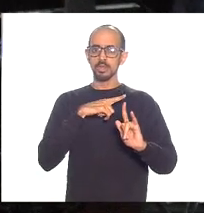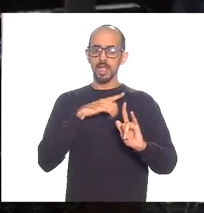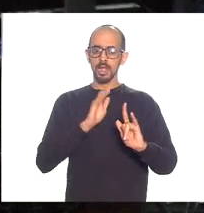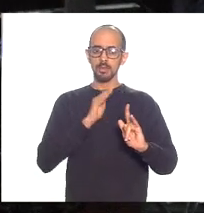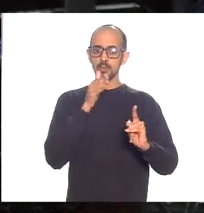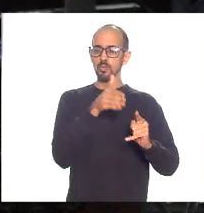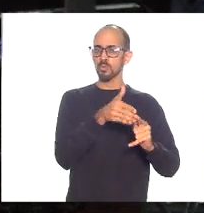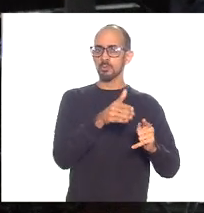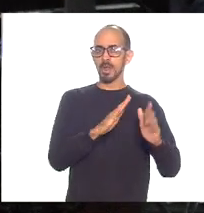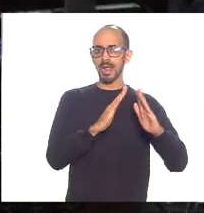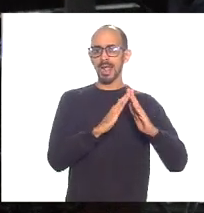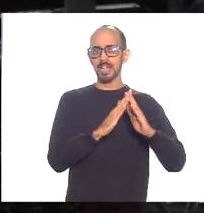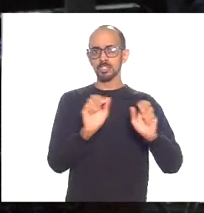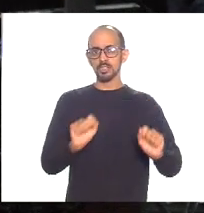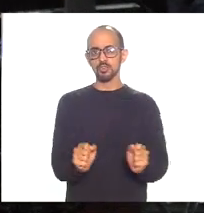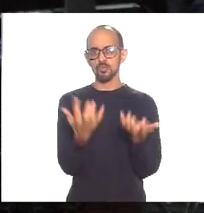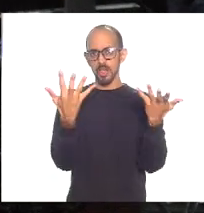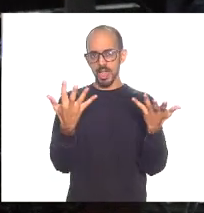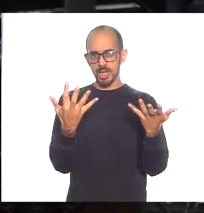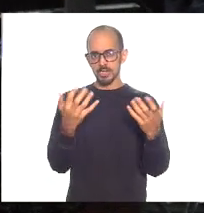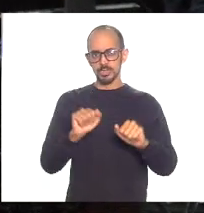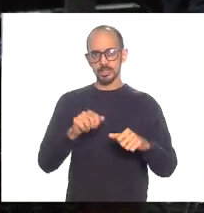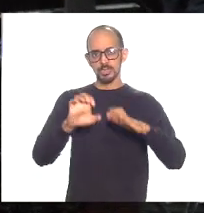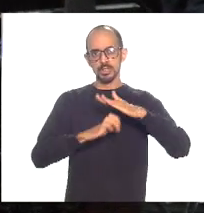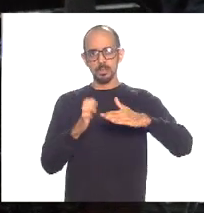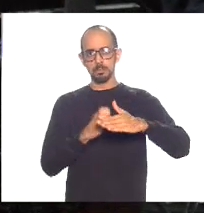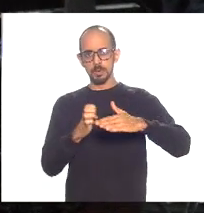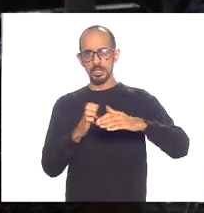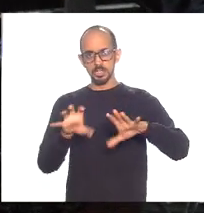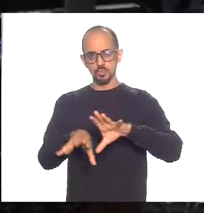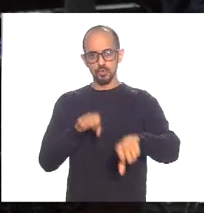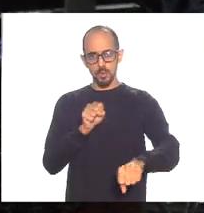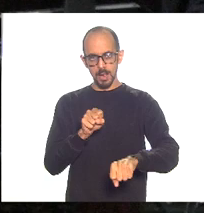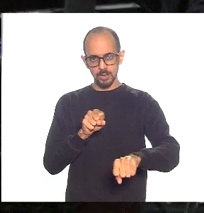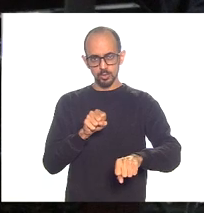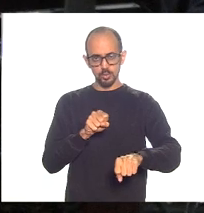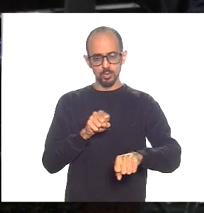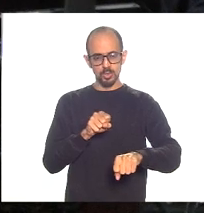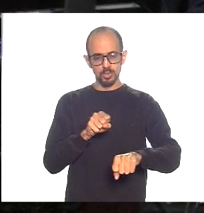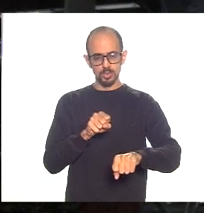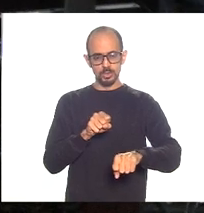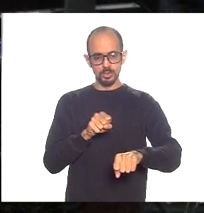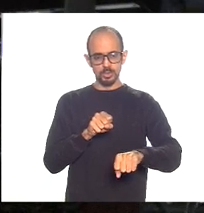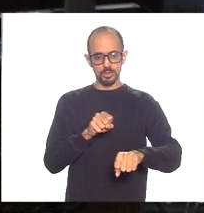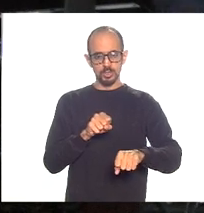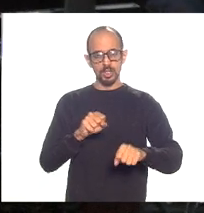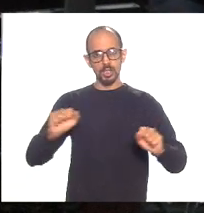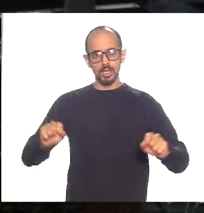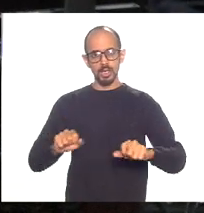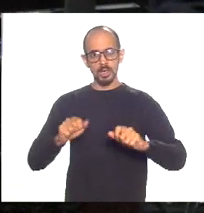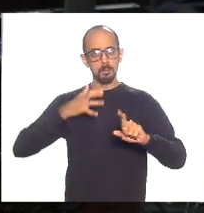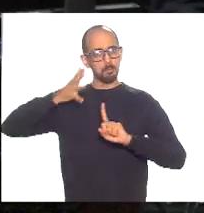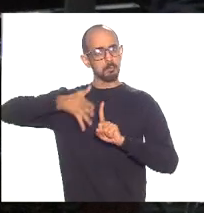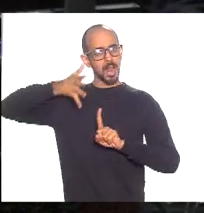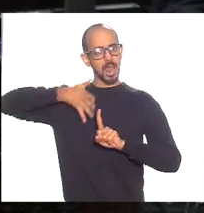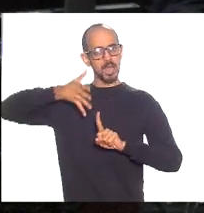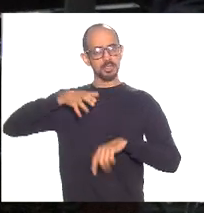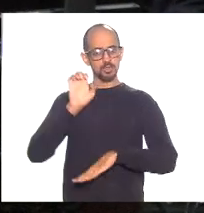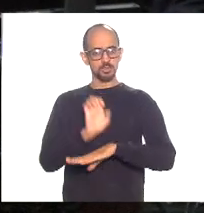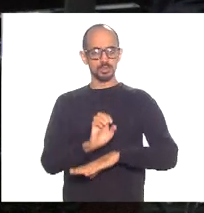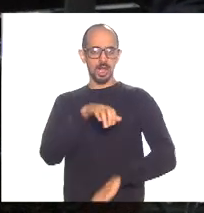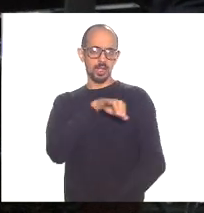de festas, bufês, empresas de formatura, entretenimento, férias e grandes palestras no Estado do Rio de Janeiro